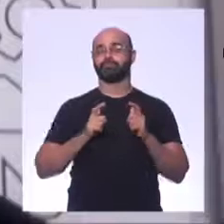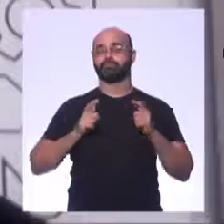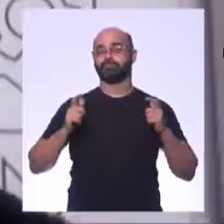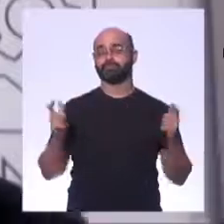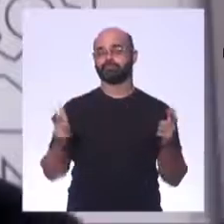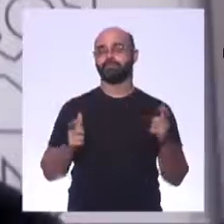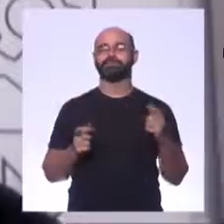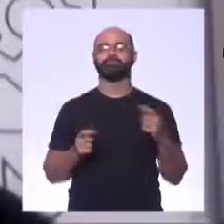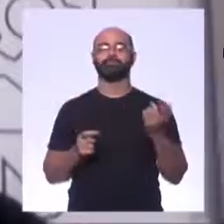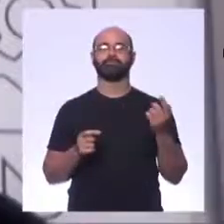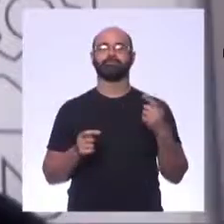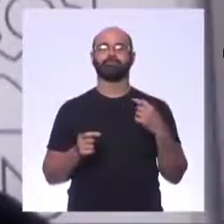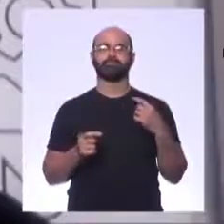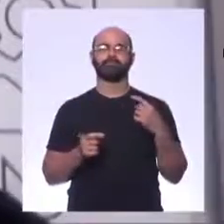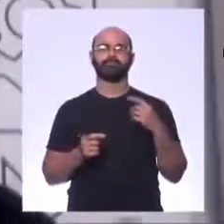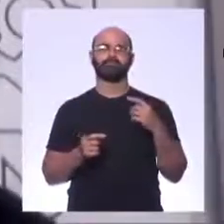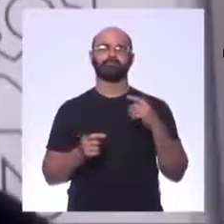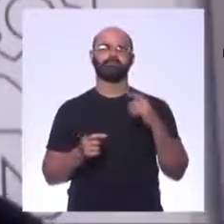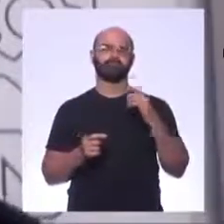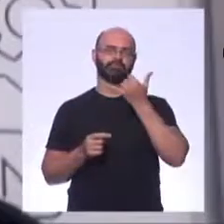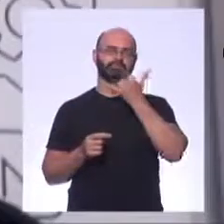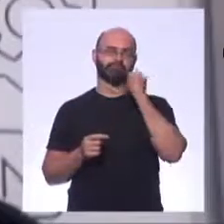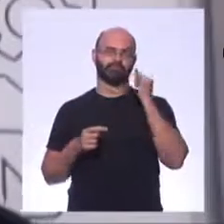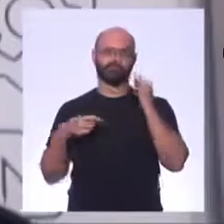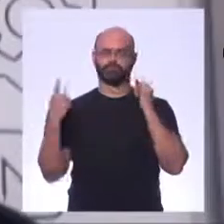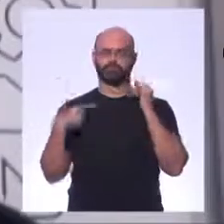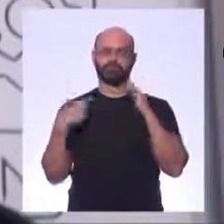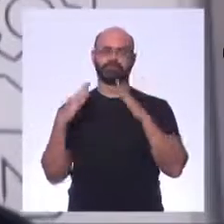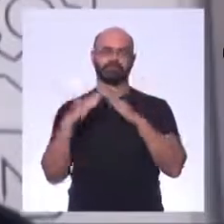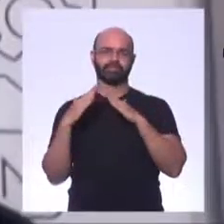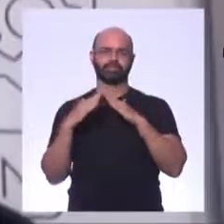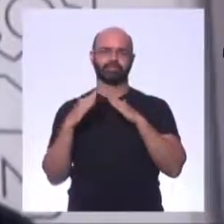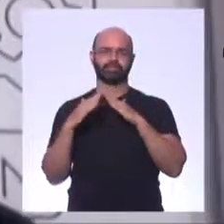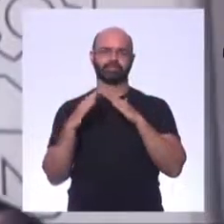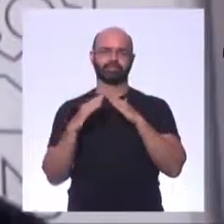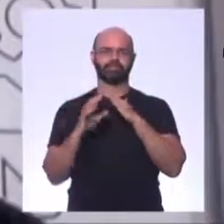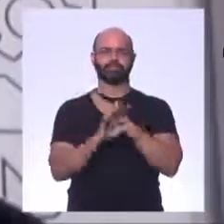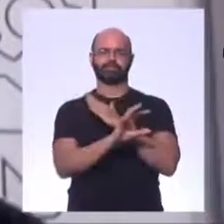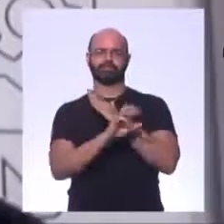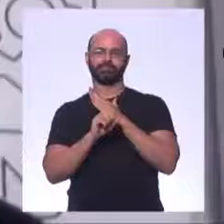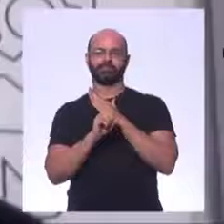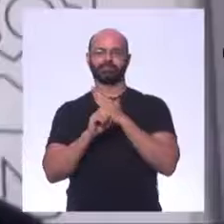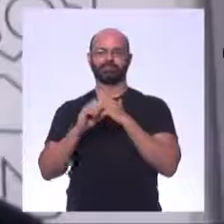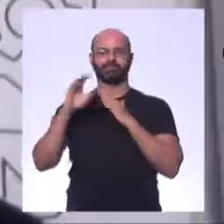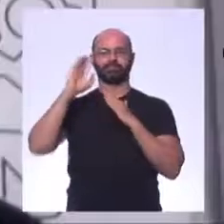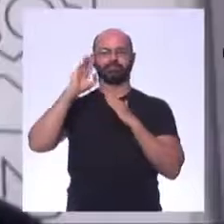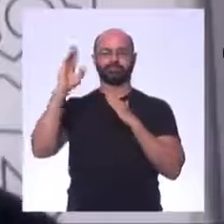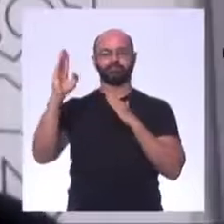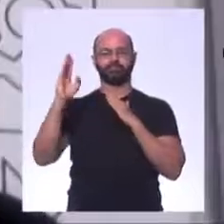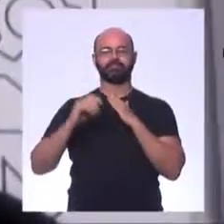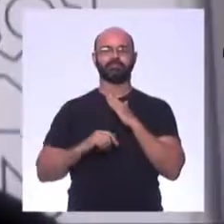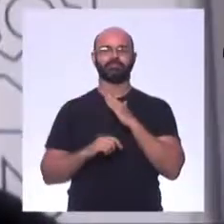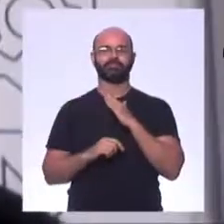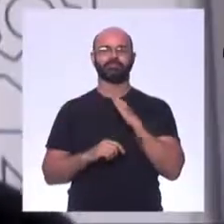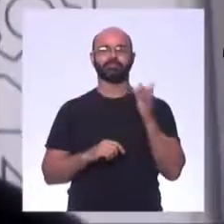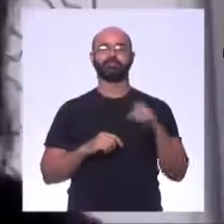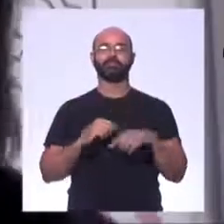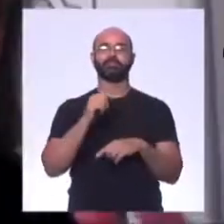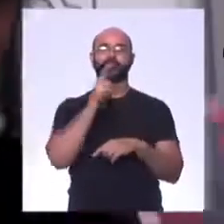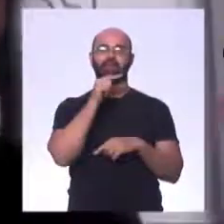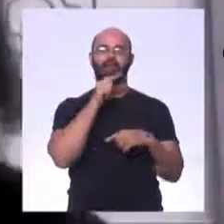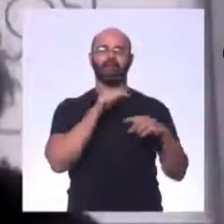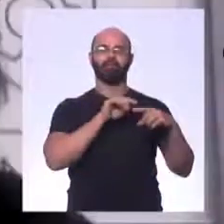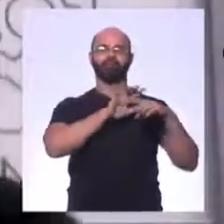dizer que em grande parte, a energia que chega às nossas residências é aquela proveniente das usinas